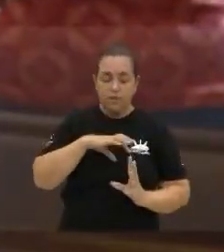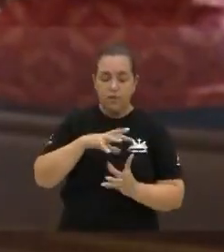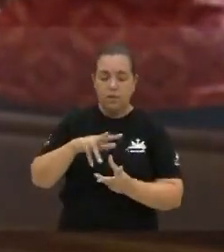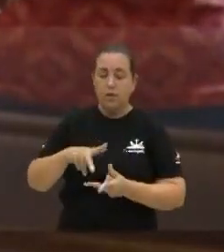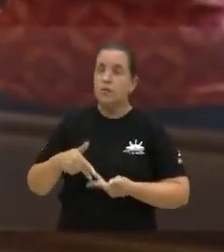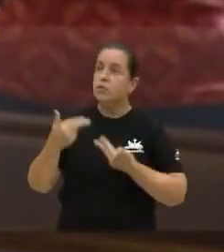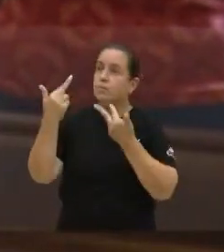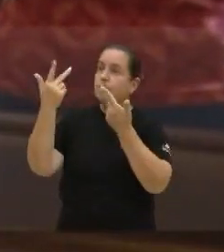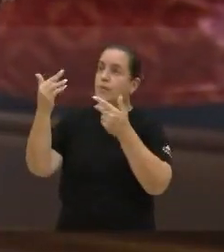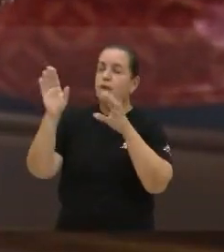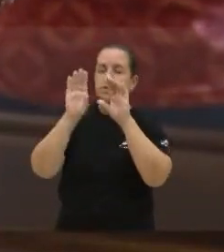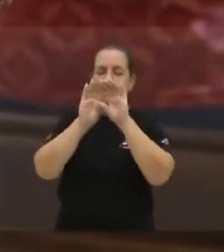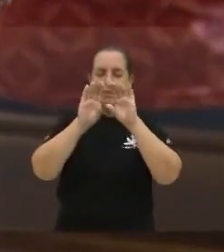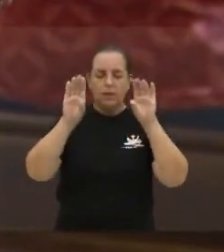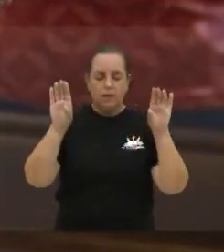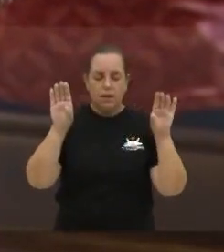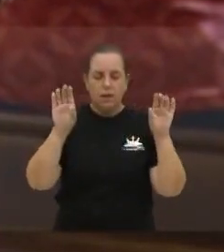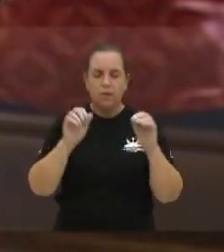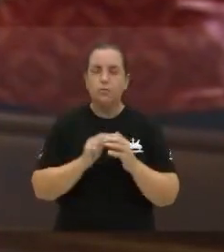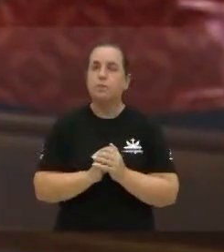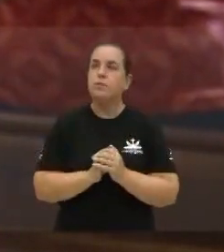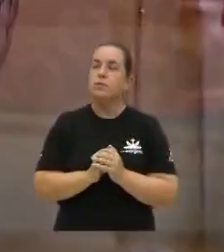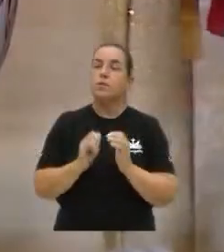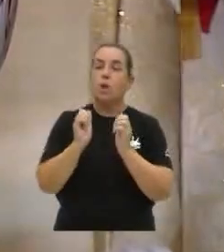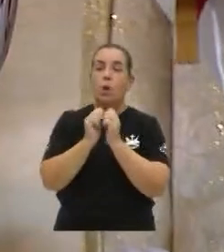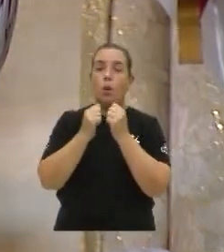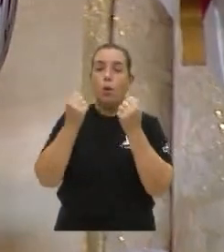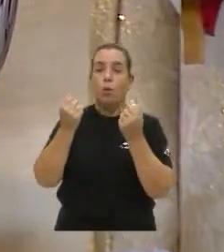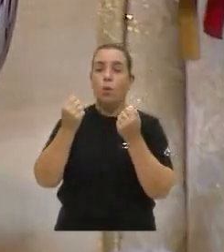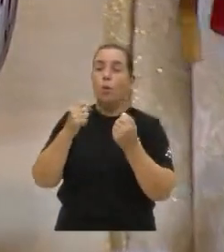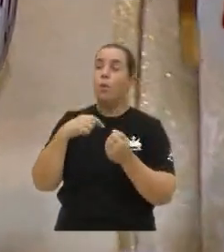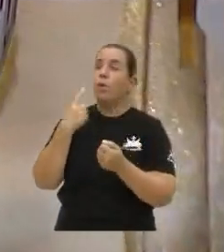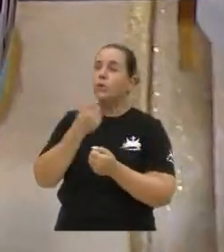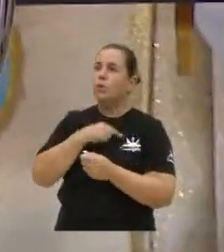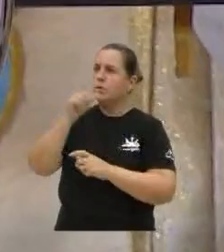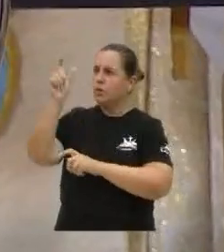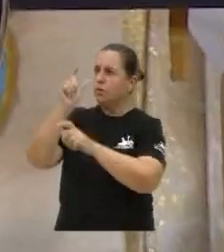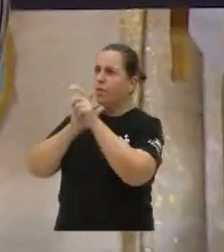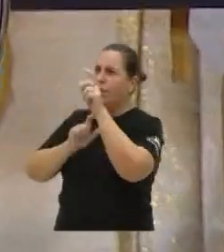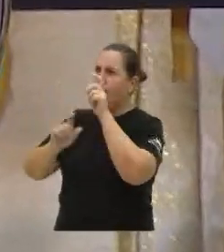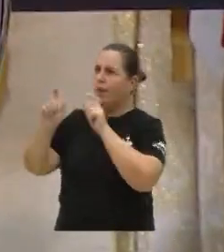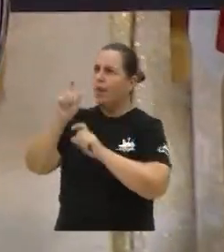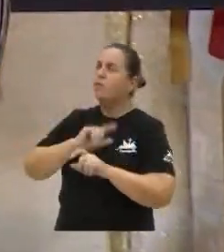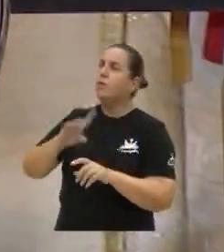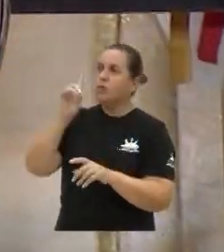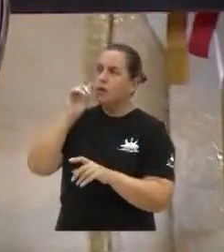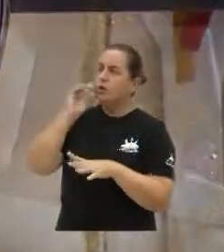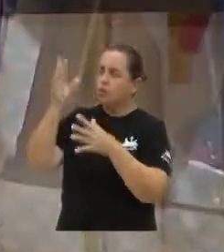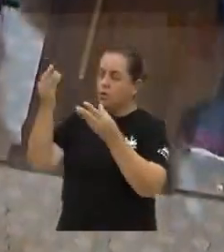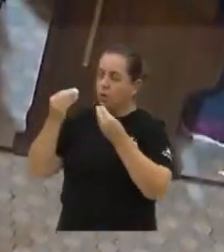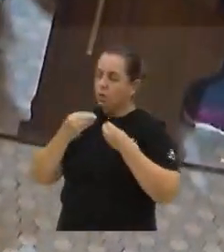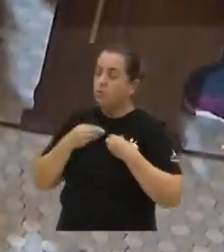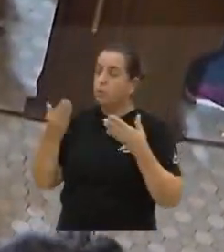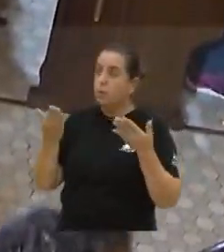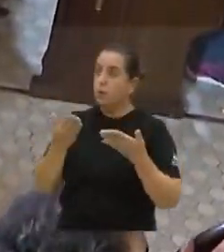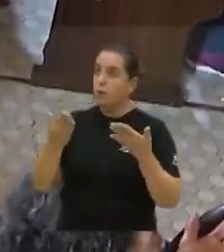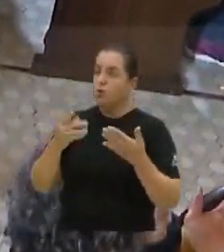vossa vontade, assim na terra como no céu. O pão nosso de cada dia nos dai